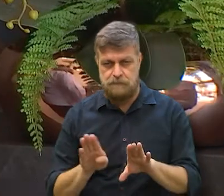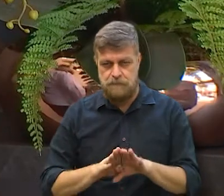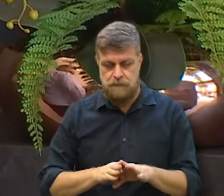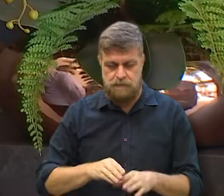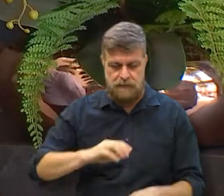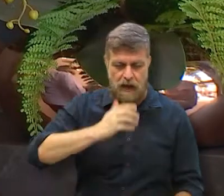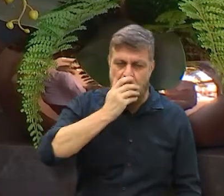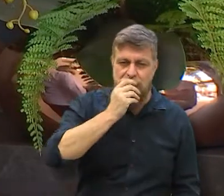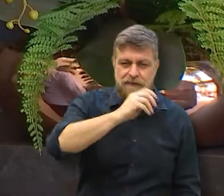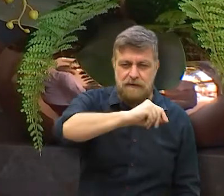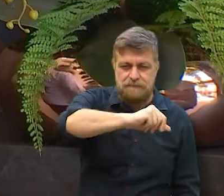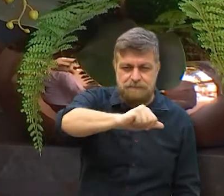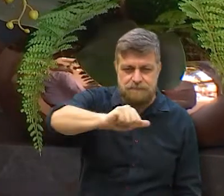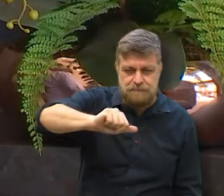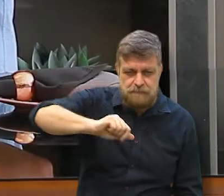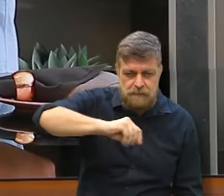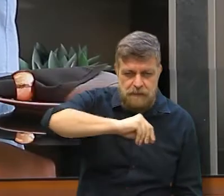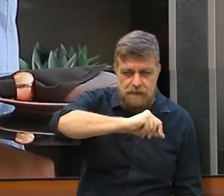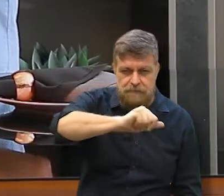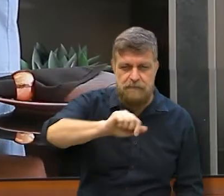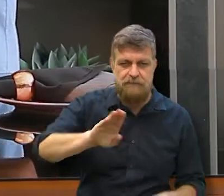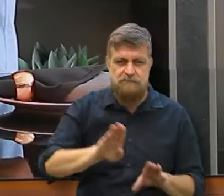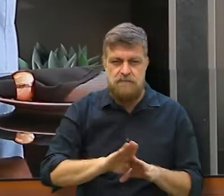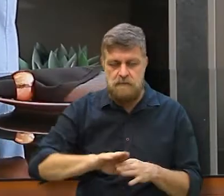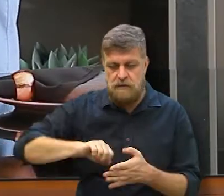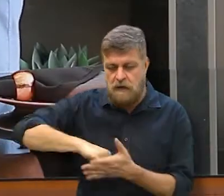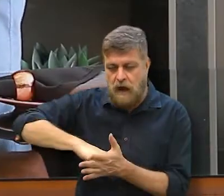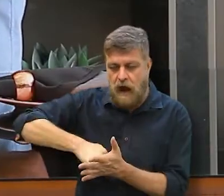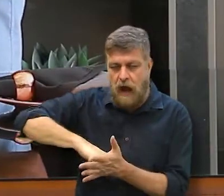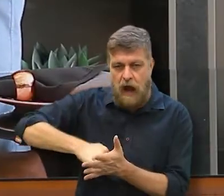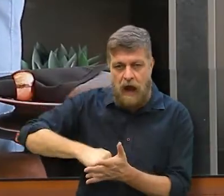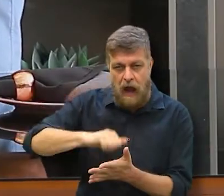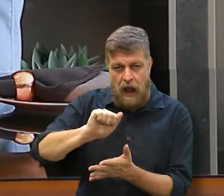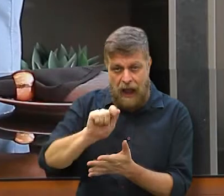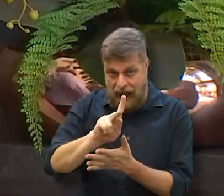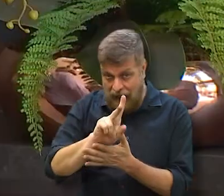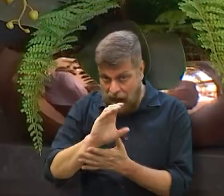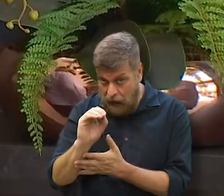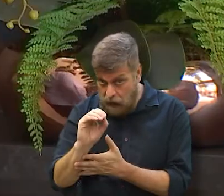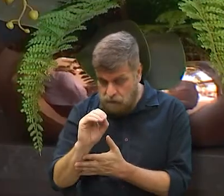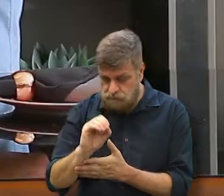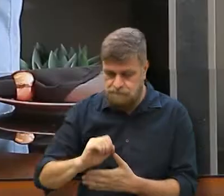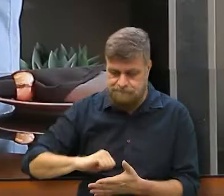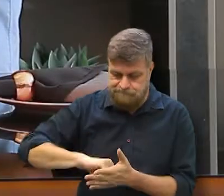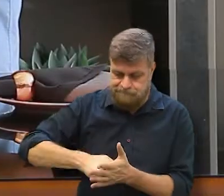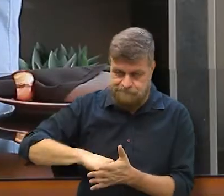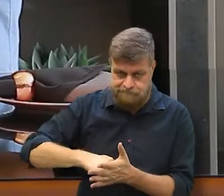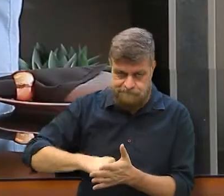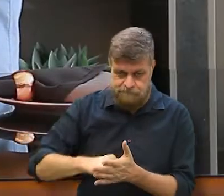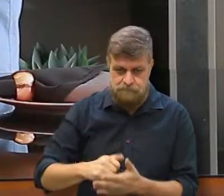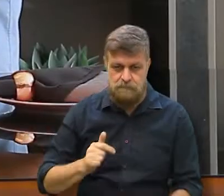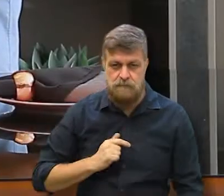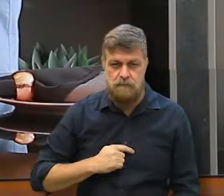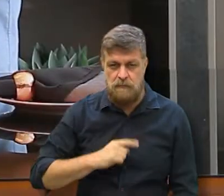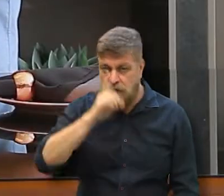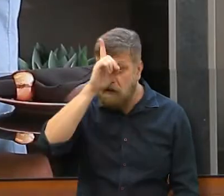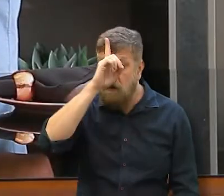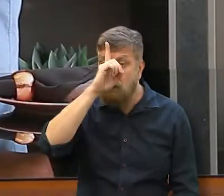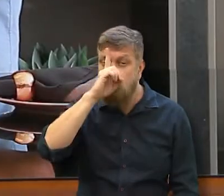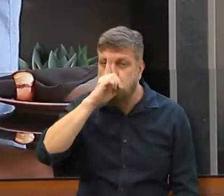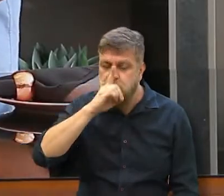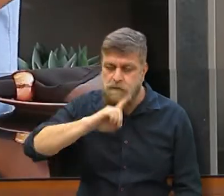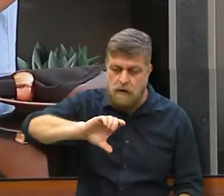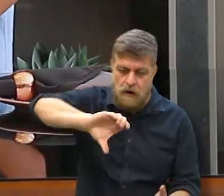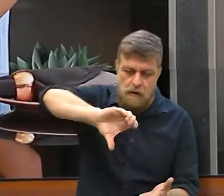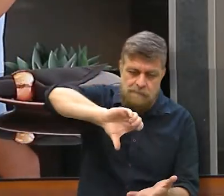ali um limãozinho. Limão, um alhozinho cru. Cru. Né? Cru. A mostarda. Eu